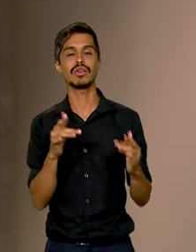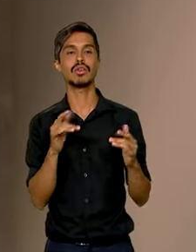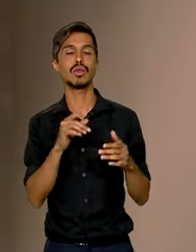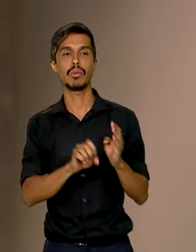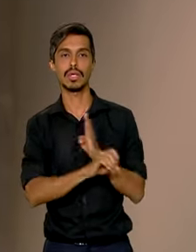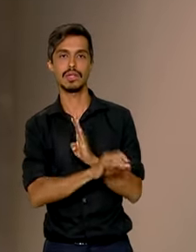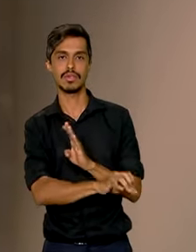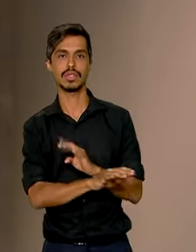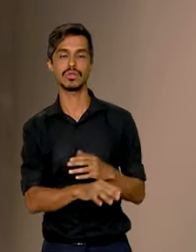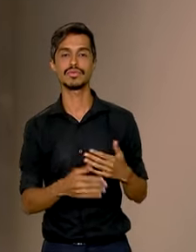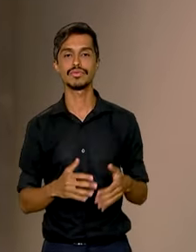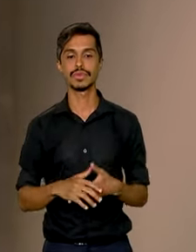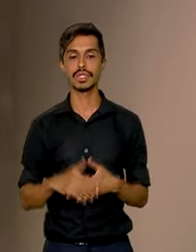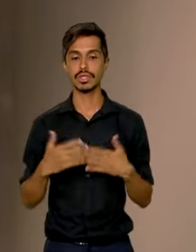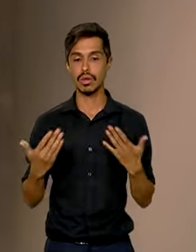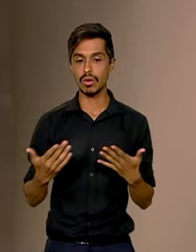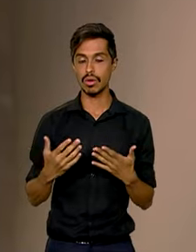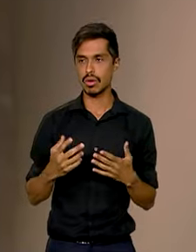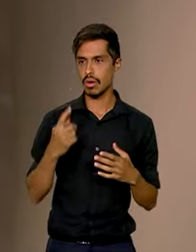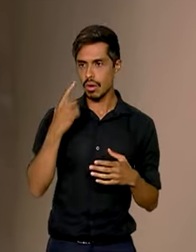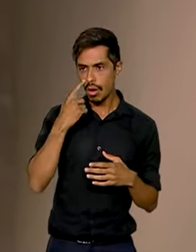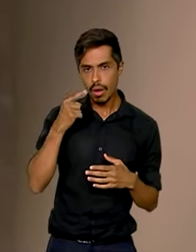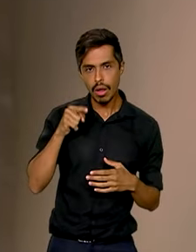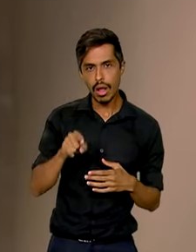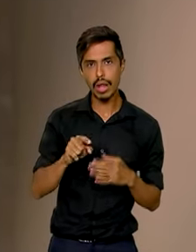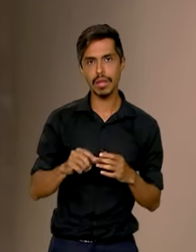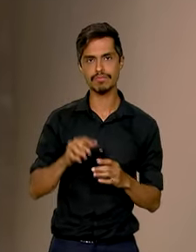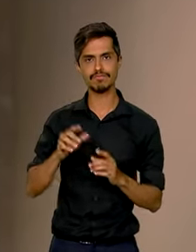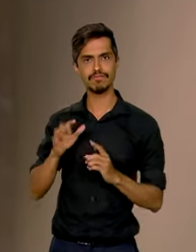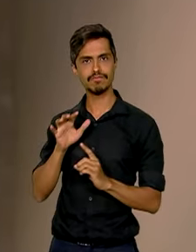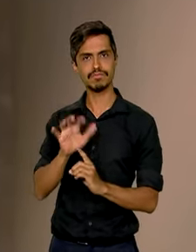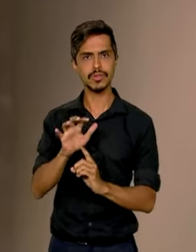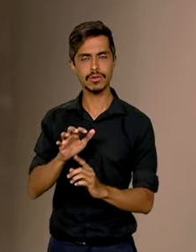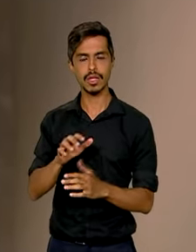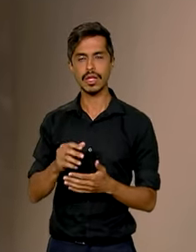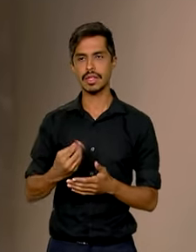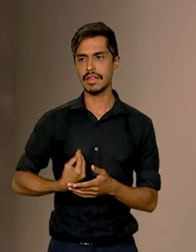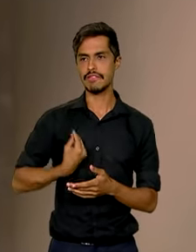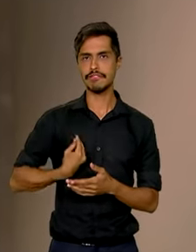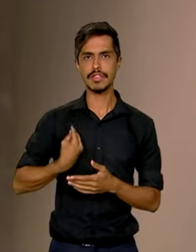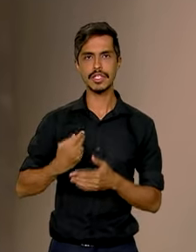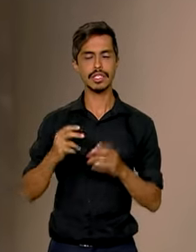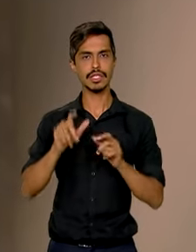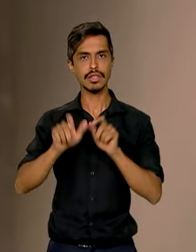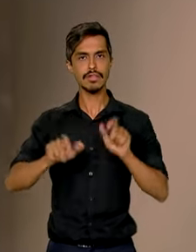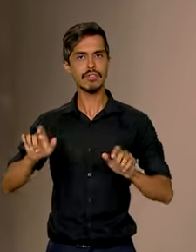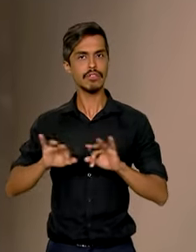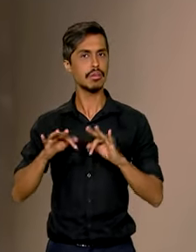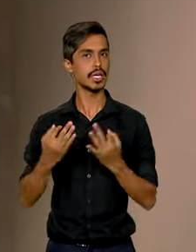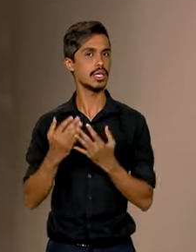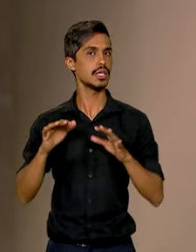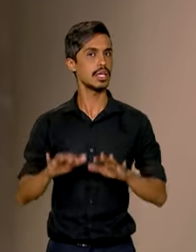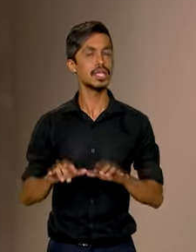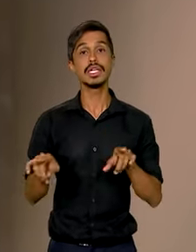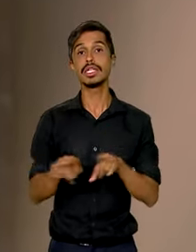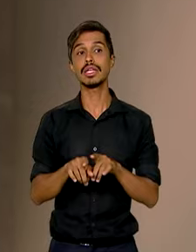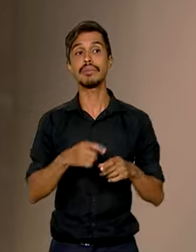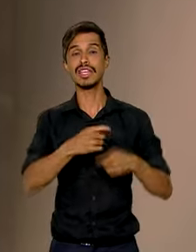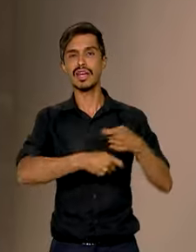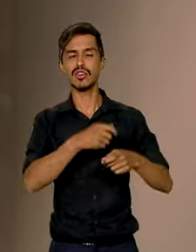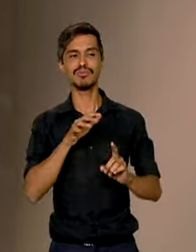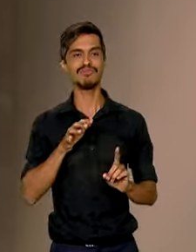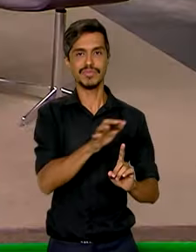quando a gente olha, sabe, o impacto que o Bolsa Família tem, não só na vida dessas famílias, mas na economia,